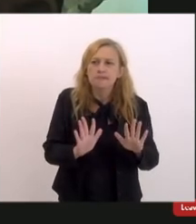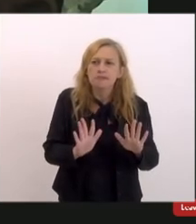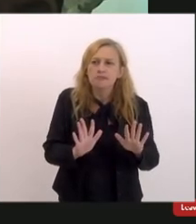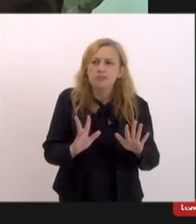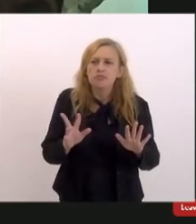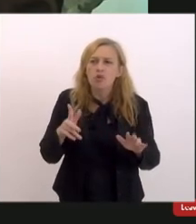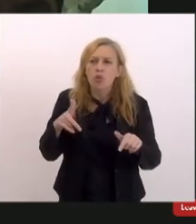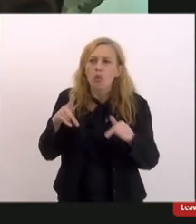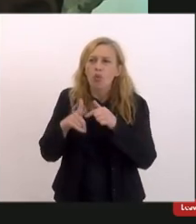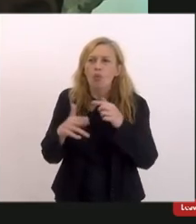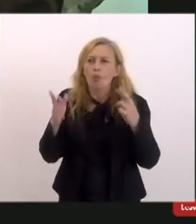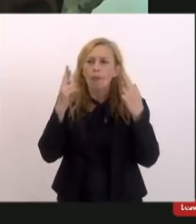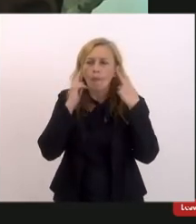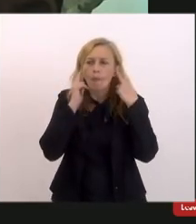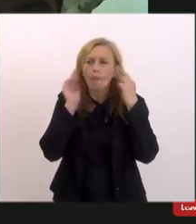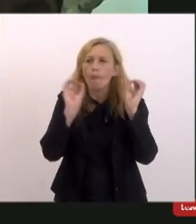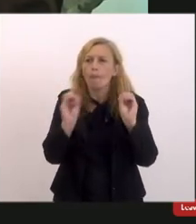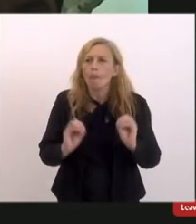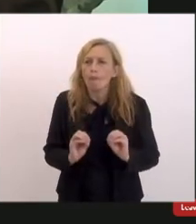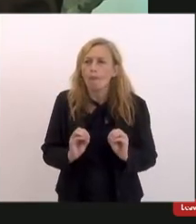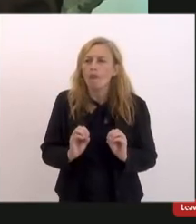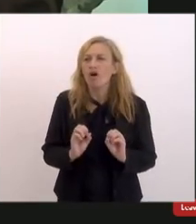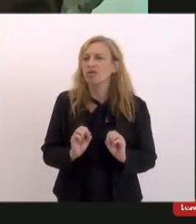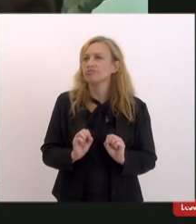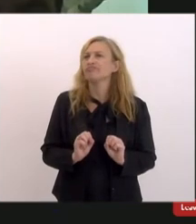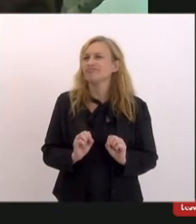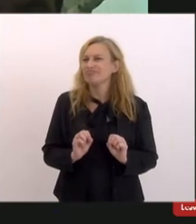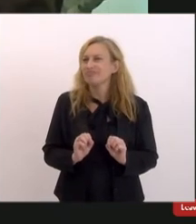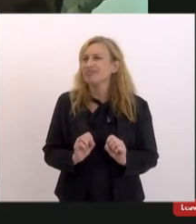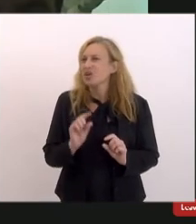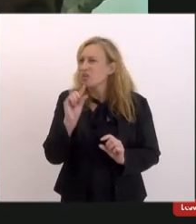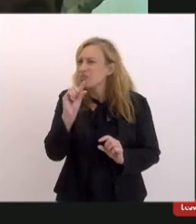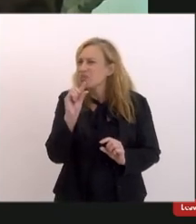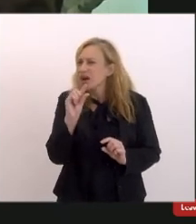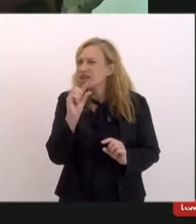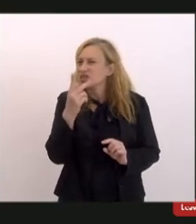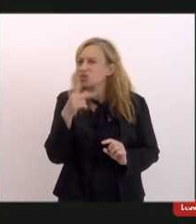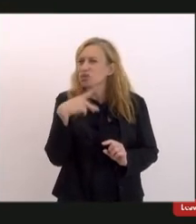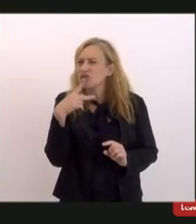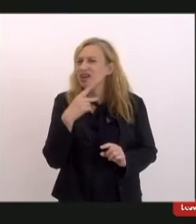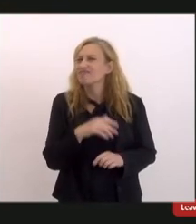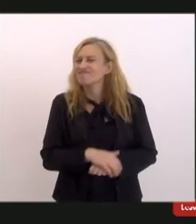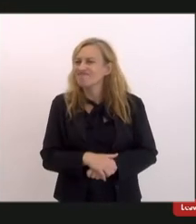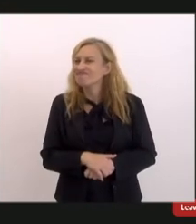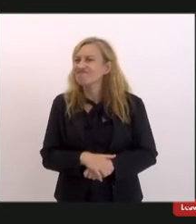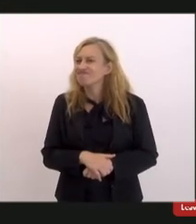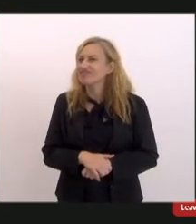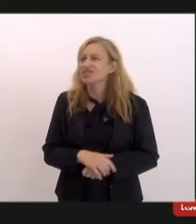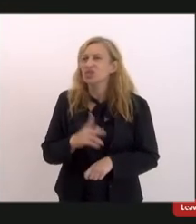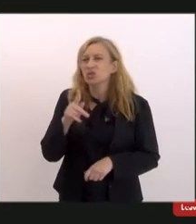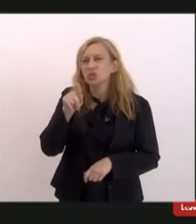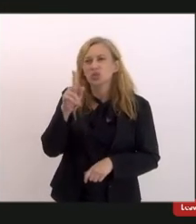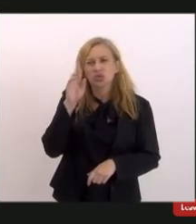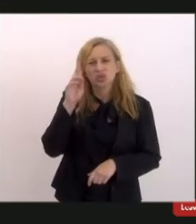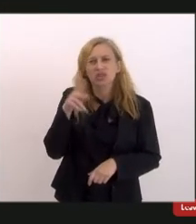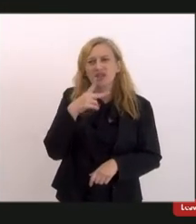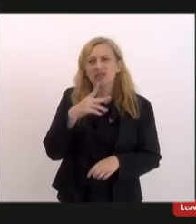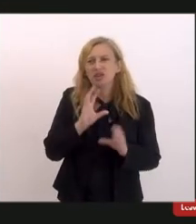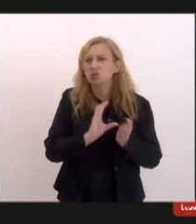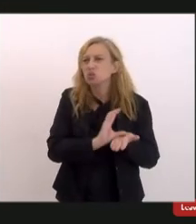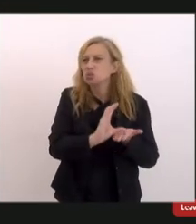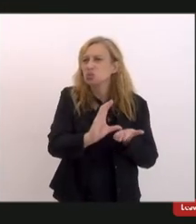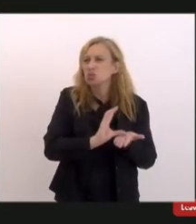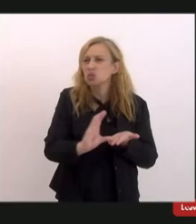cortou o som. Coisa que foi, subsecretário, cortou uma partezinha da sua fala. O senhor estava falando dos recursos, quando o senhor